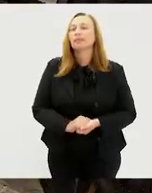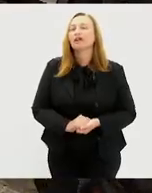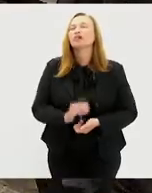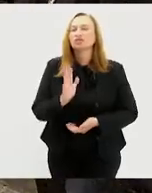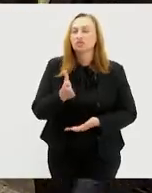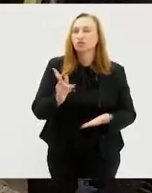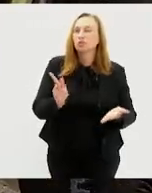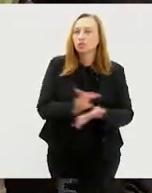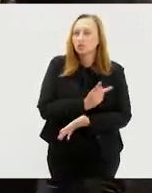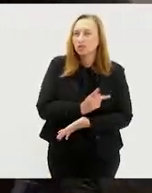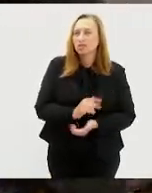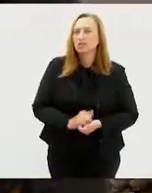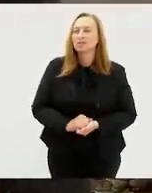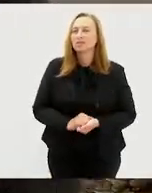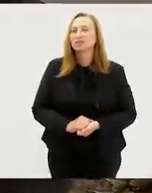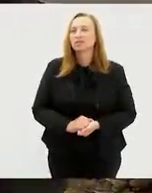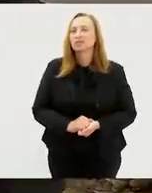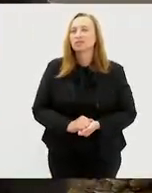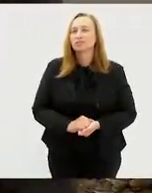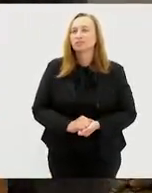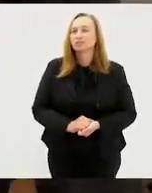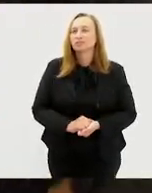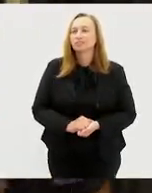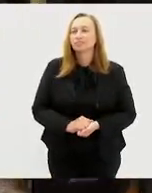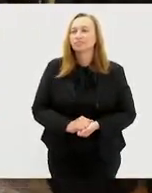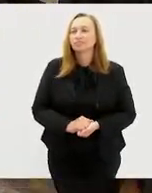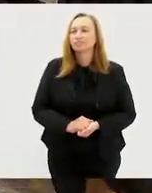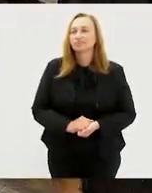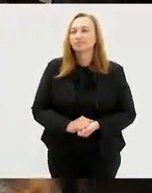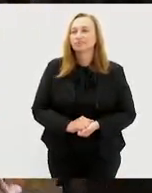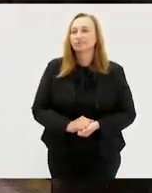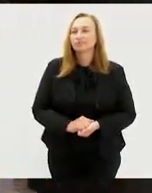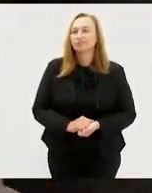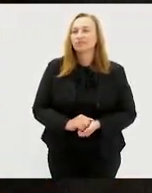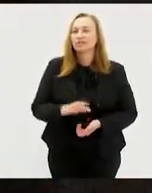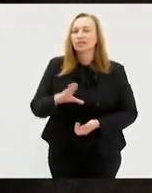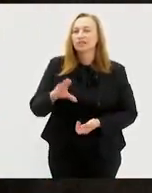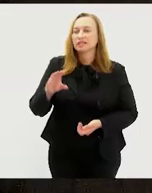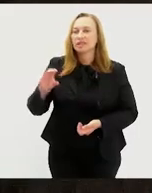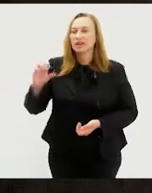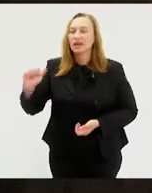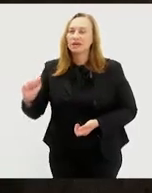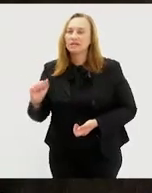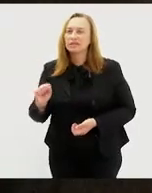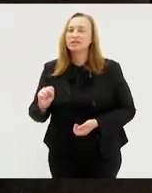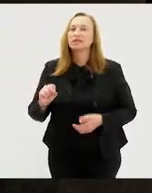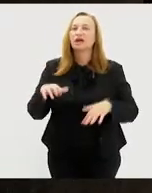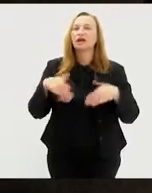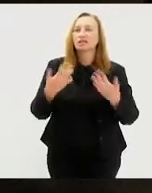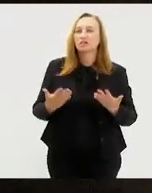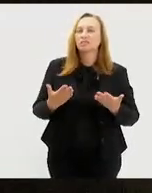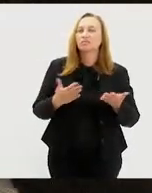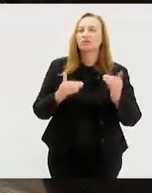acontece na previsão dos procedimentos judiciais então o nosso parecer é